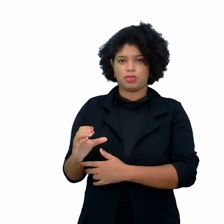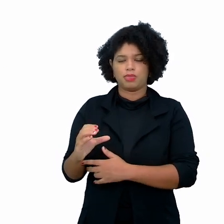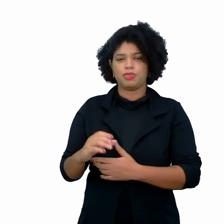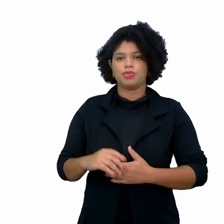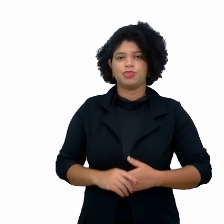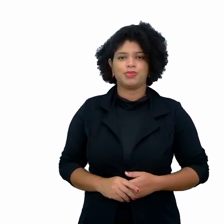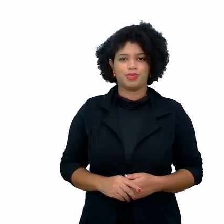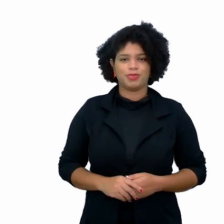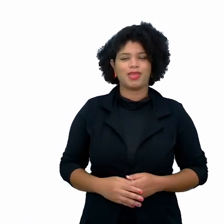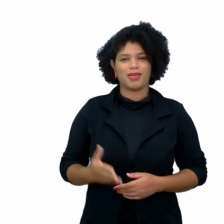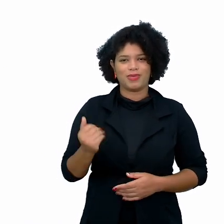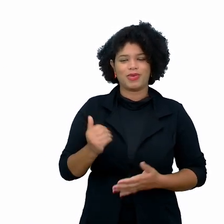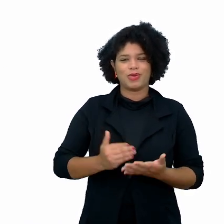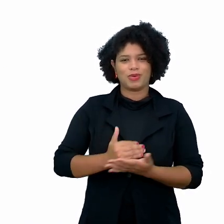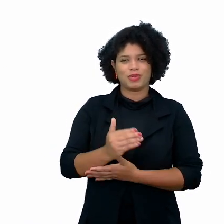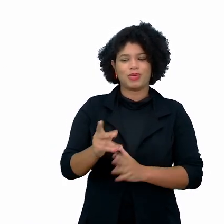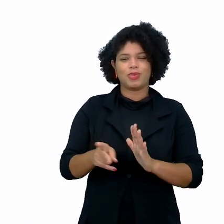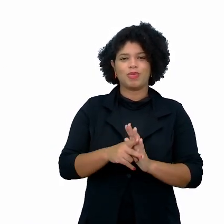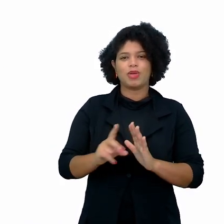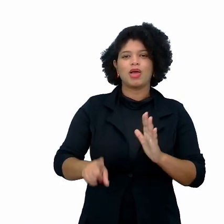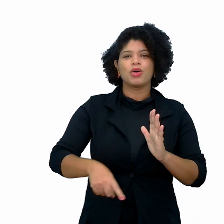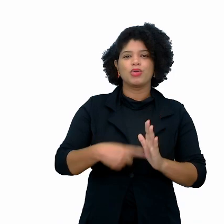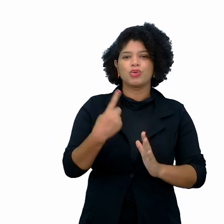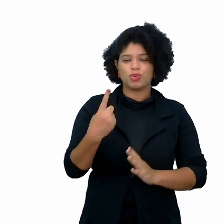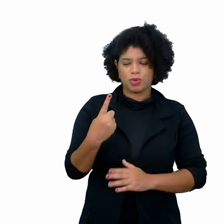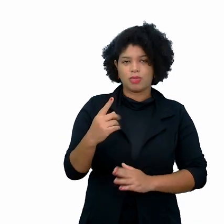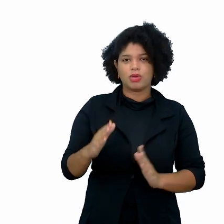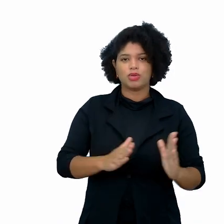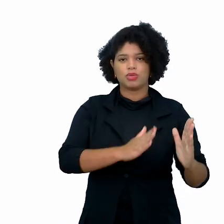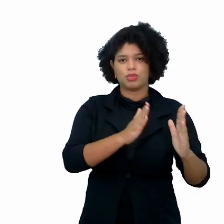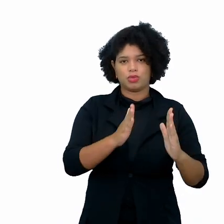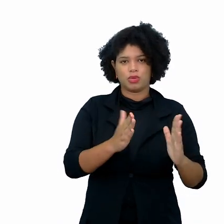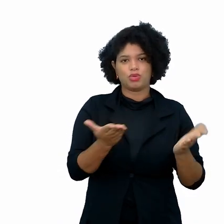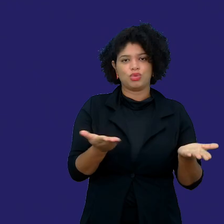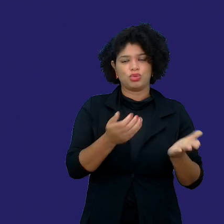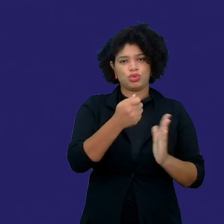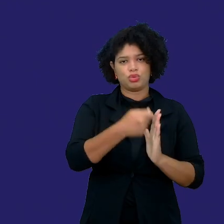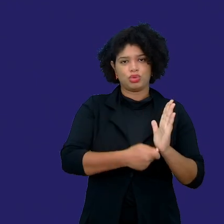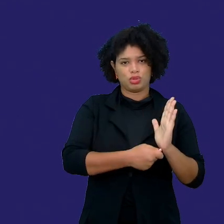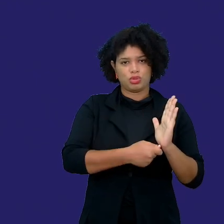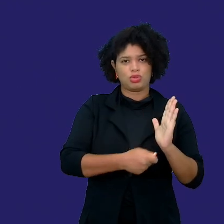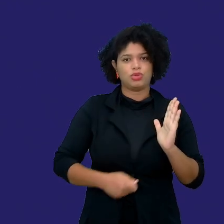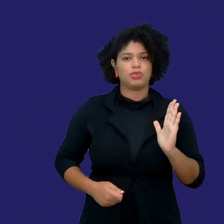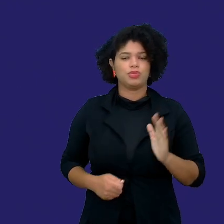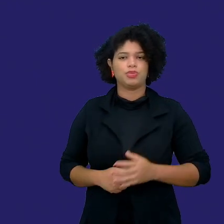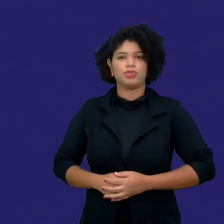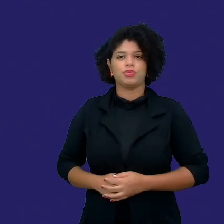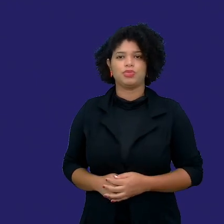Então, vamos dar início ao primeiro momento da nossa agenda, né?